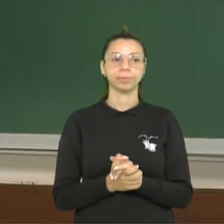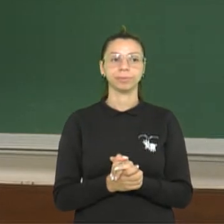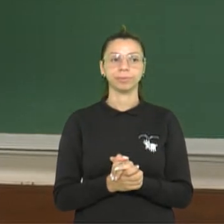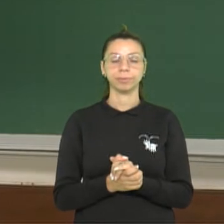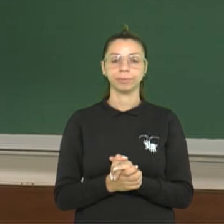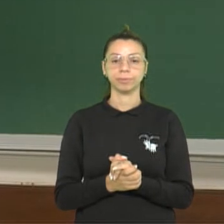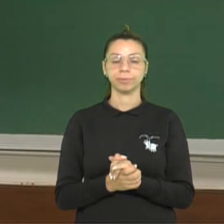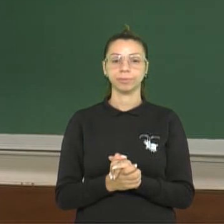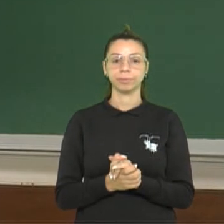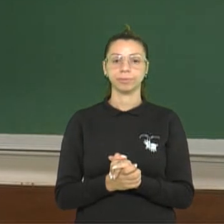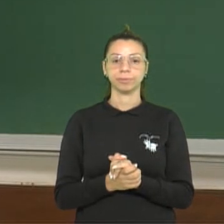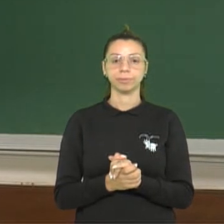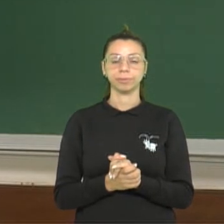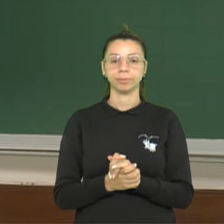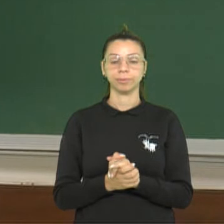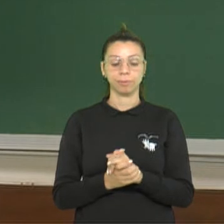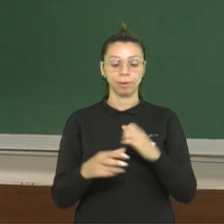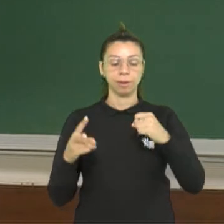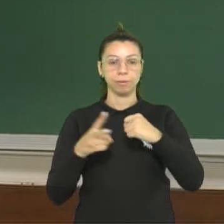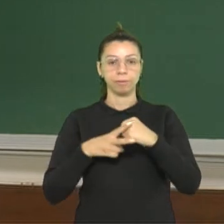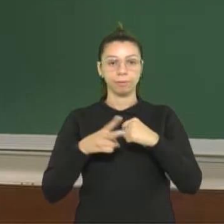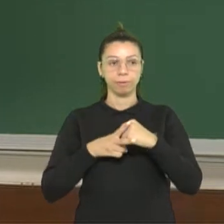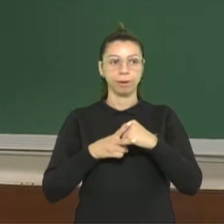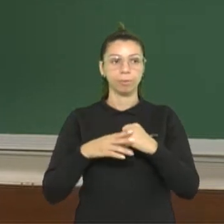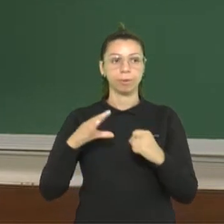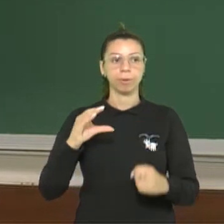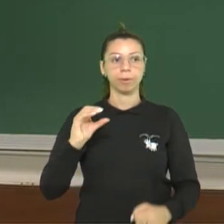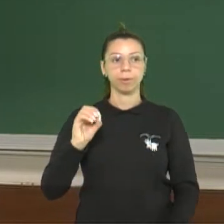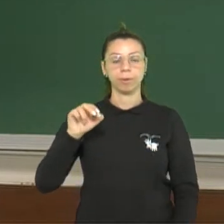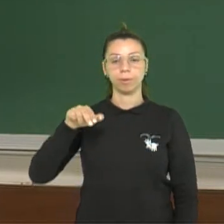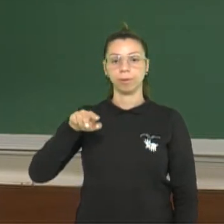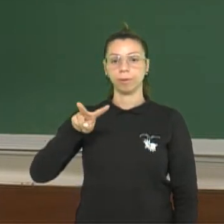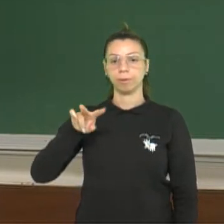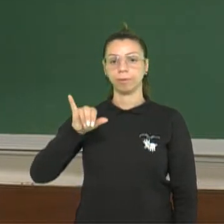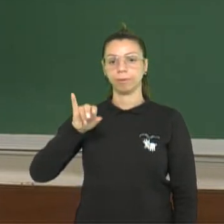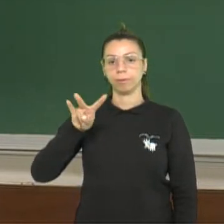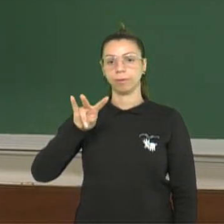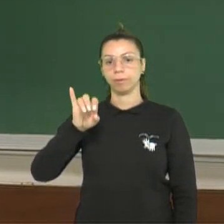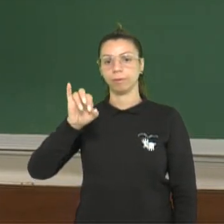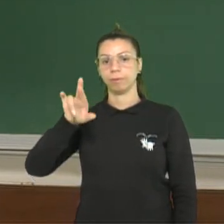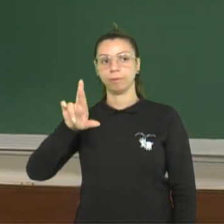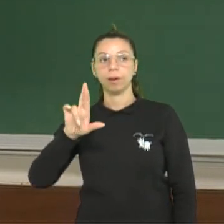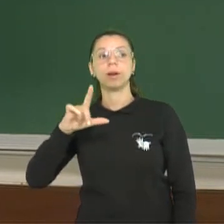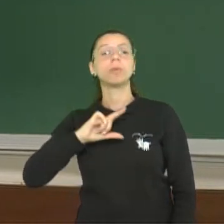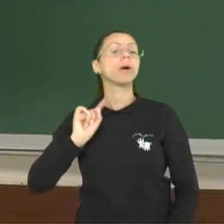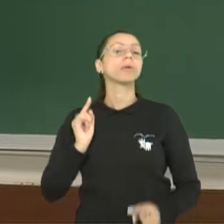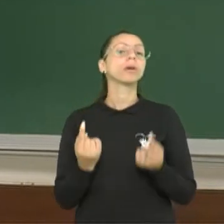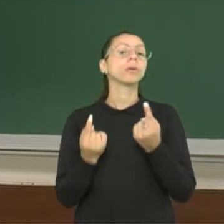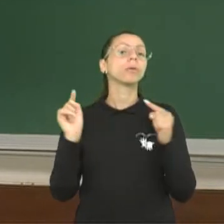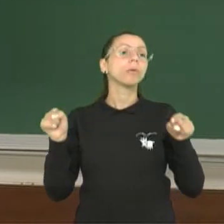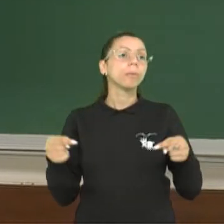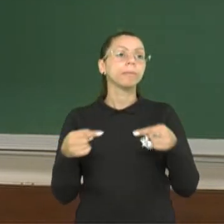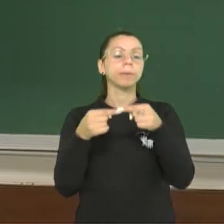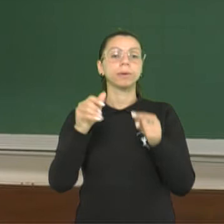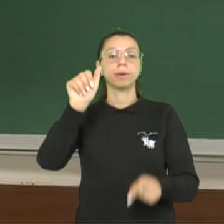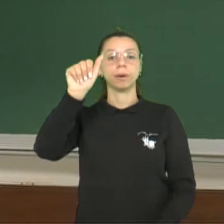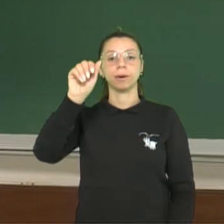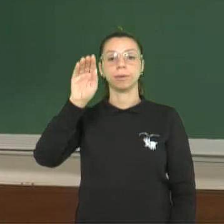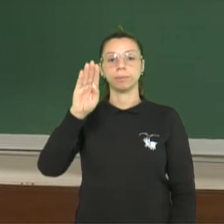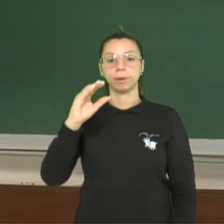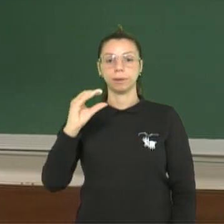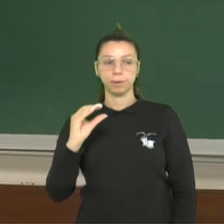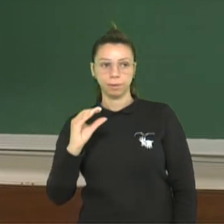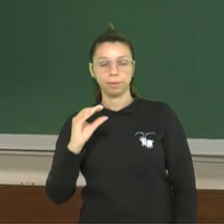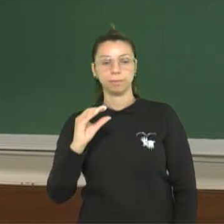destacado, verbo convivir, é um substantivo, um adjetivo ou um verbo. Señala, bien? E aí a